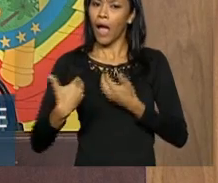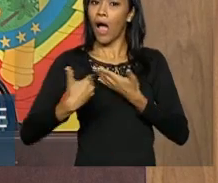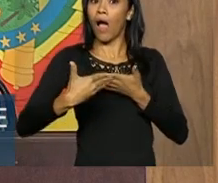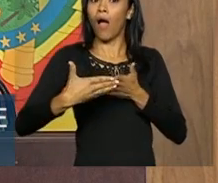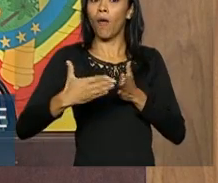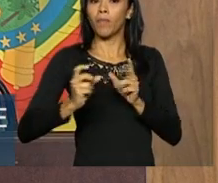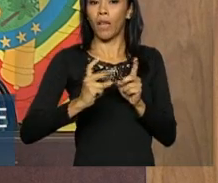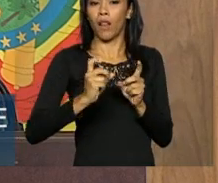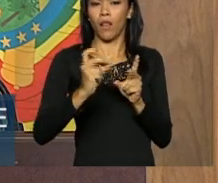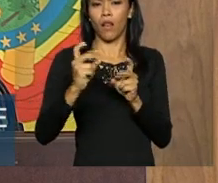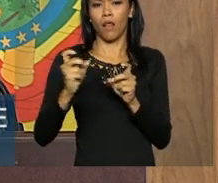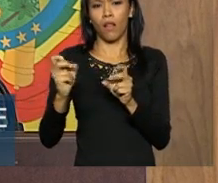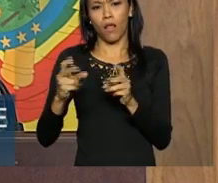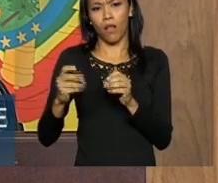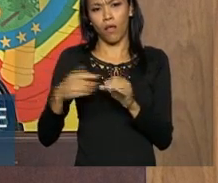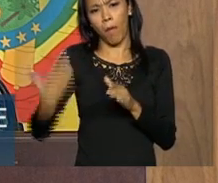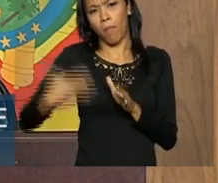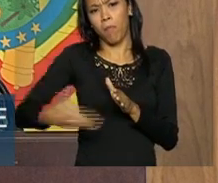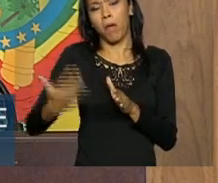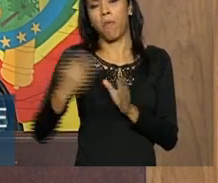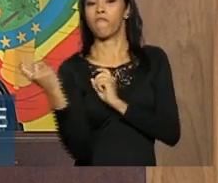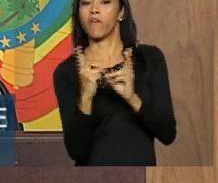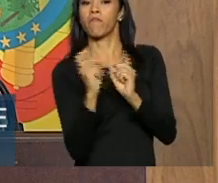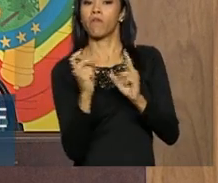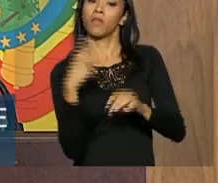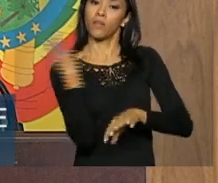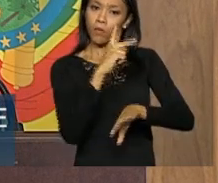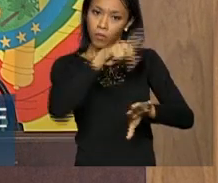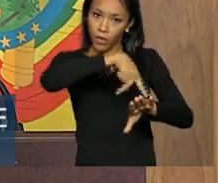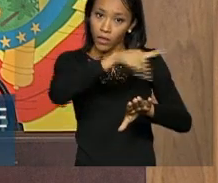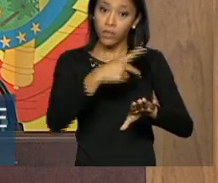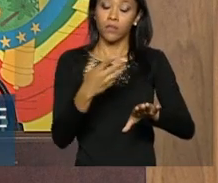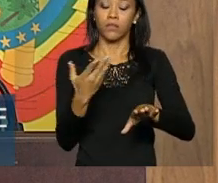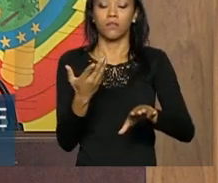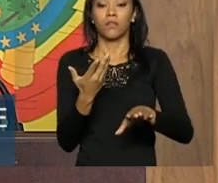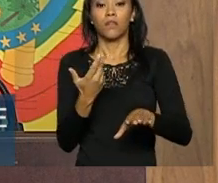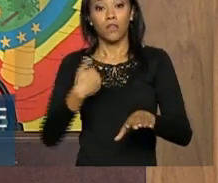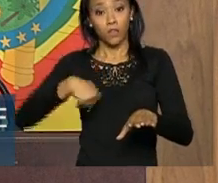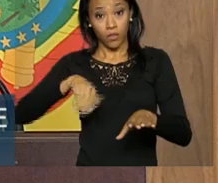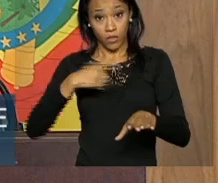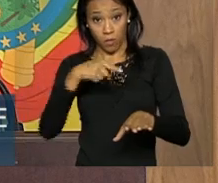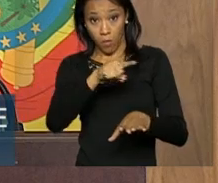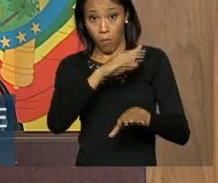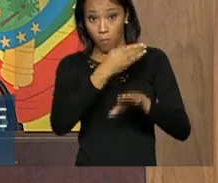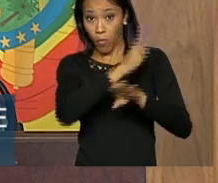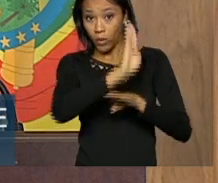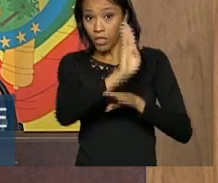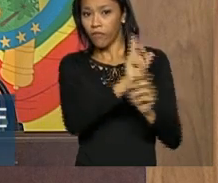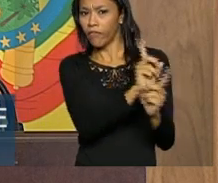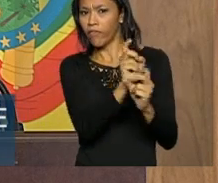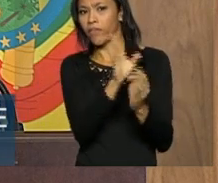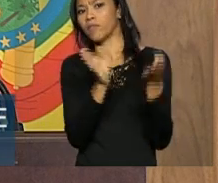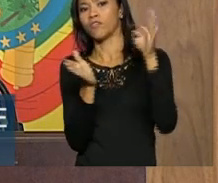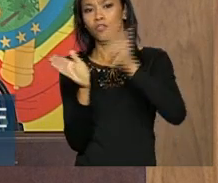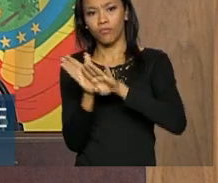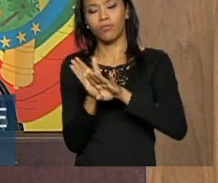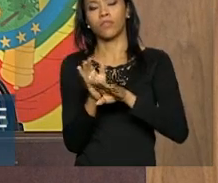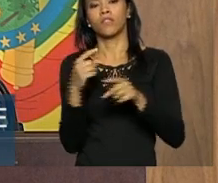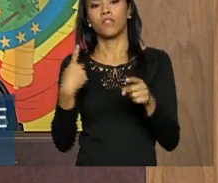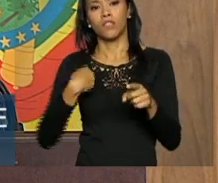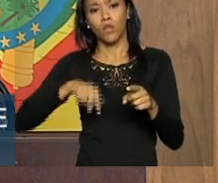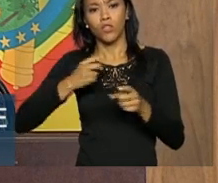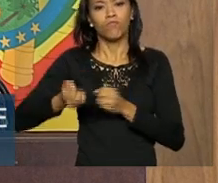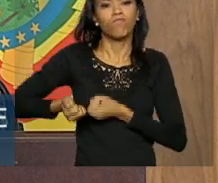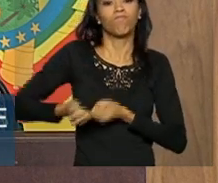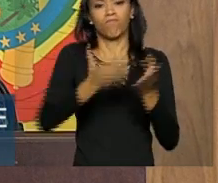países. Somos o primeiro destino das exportações bolivianas e o segundo maior fornecedor